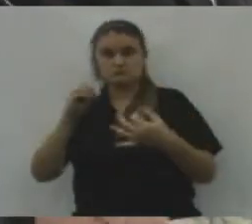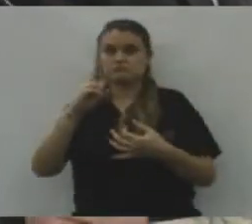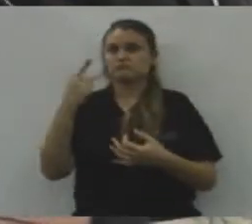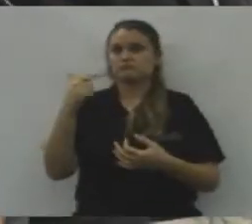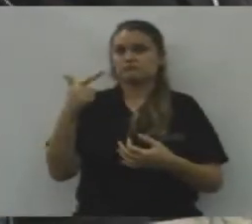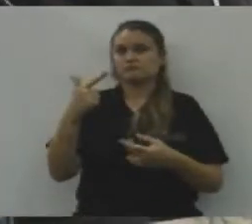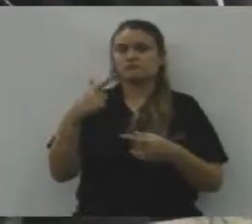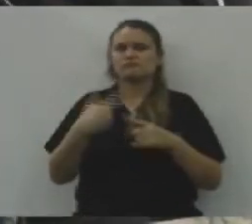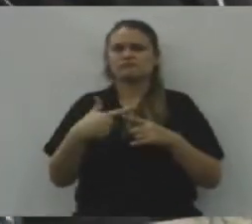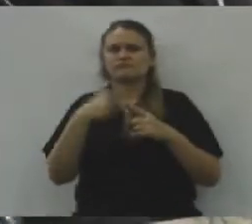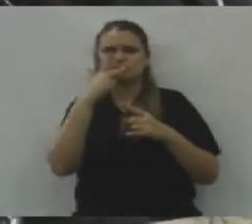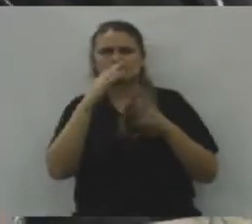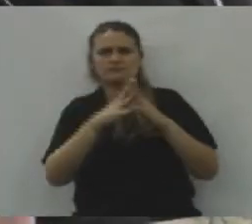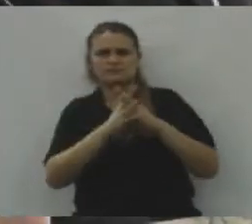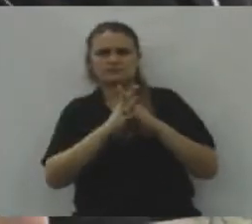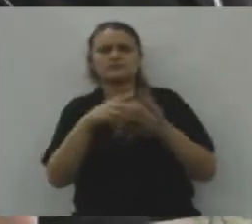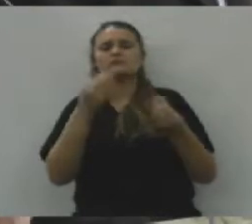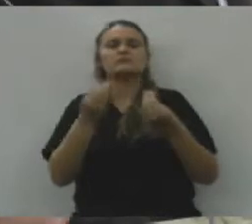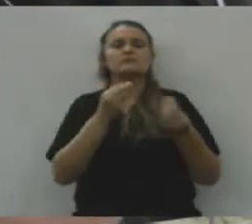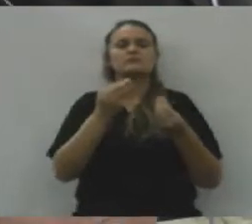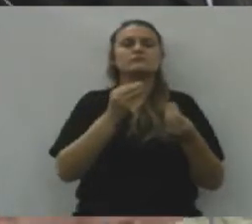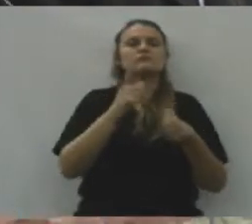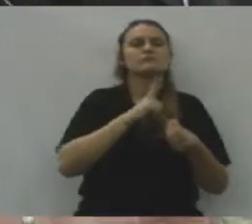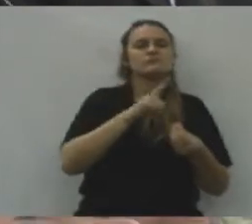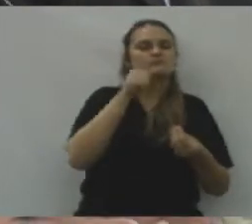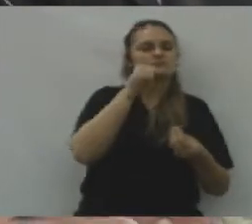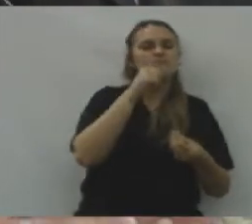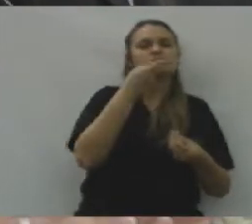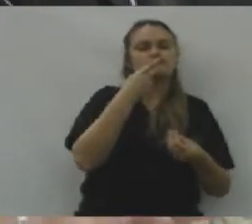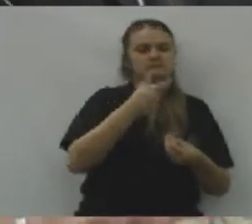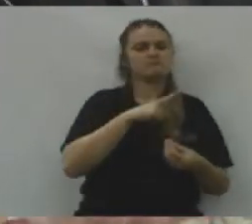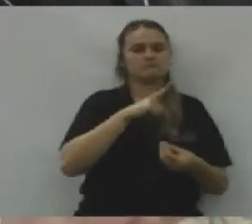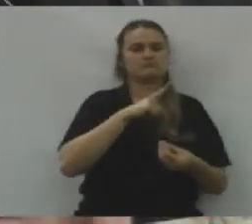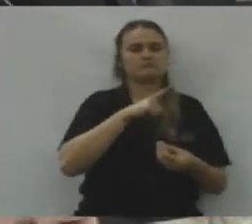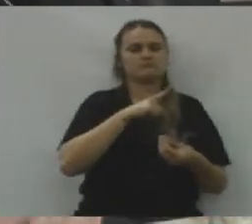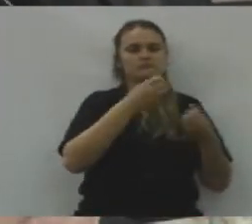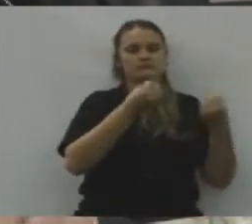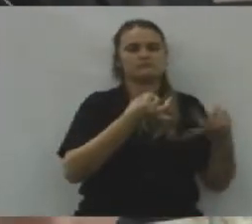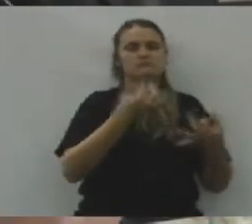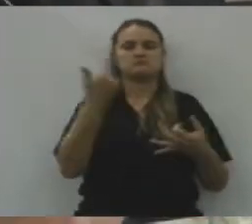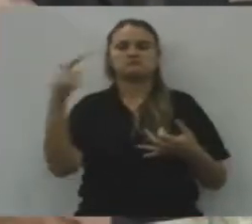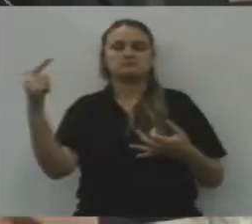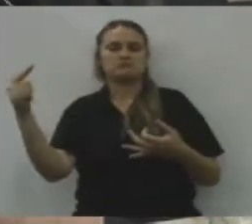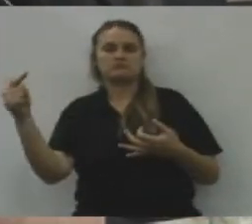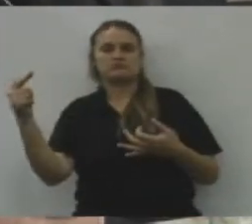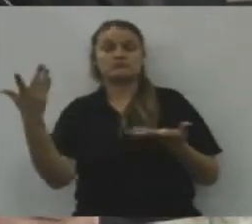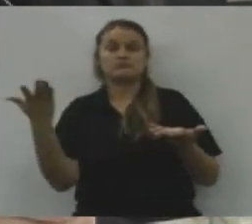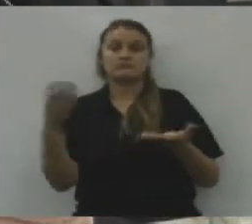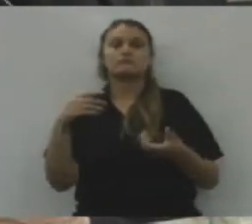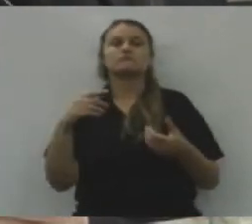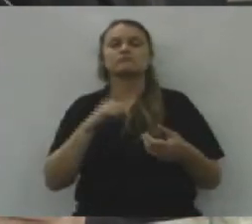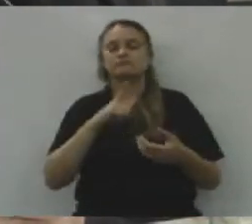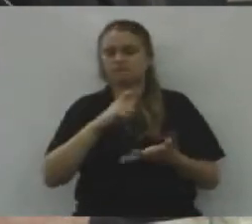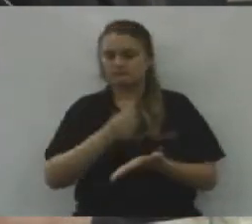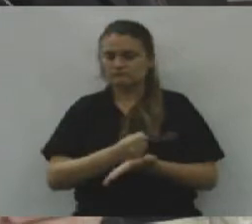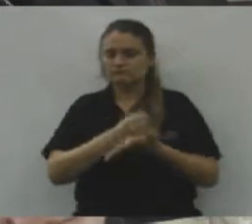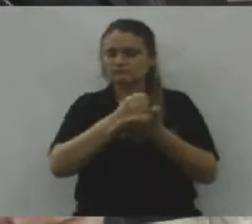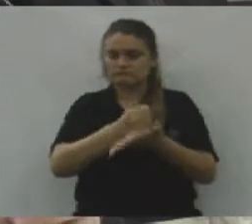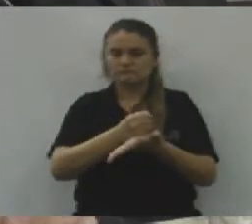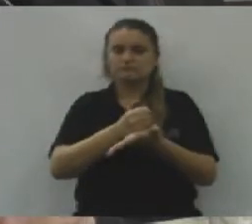está acontecendo, porque umas têm, né, a instrução e outras não. Então, é um caso que eu apoio a emenda